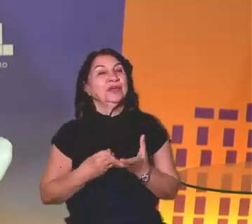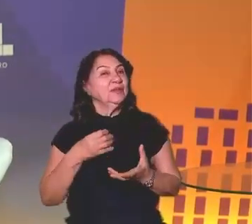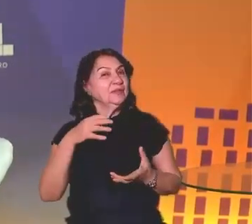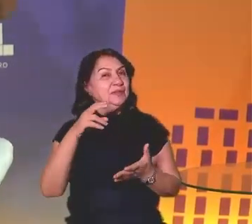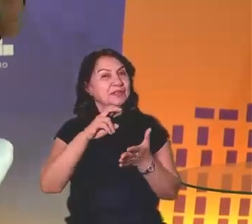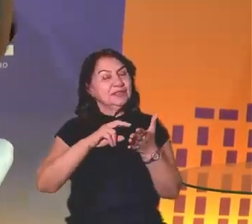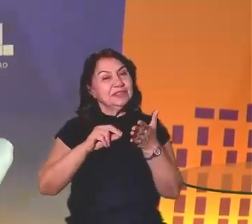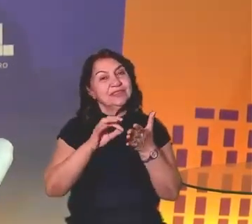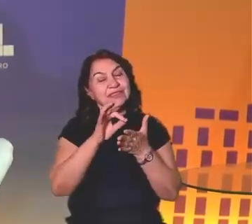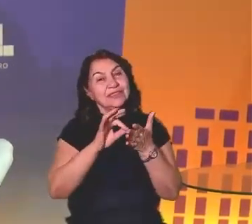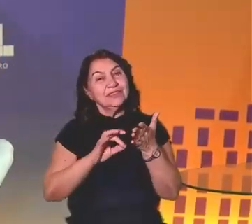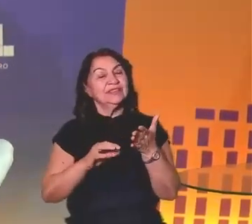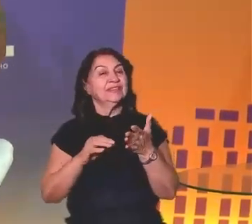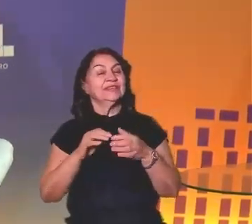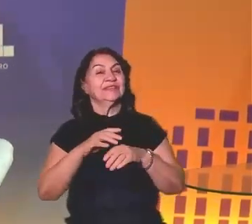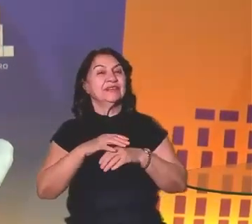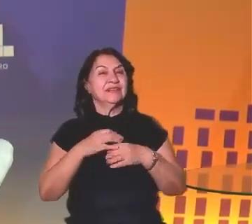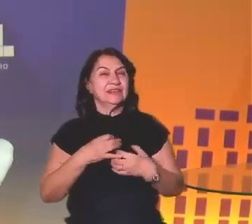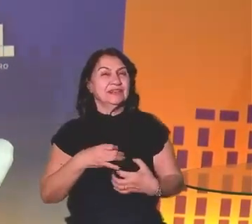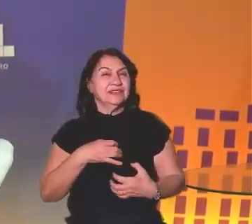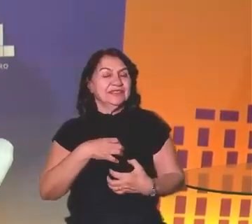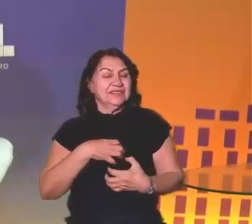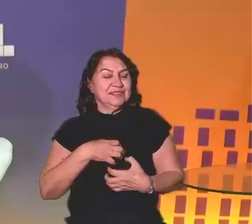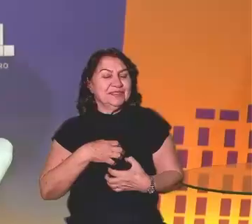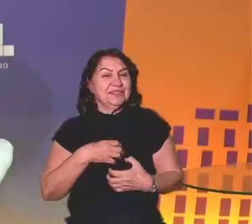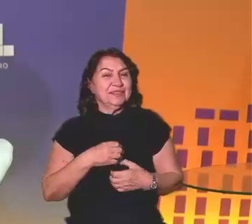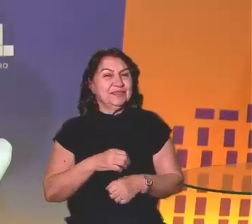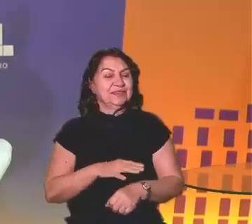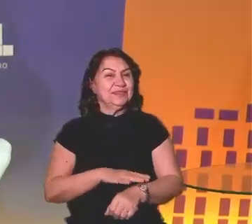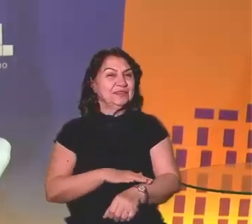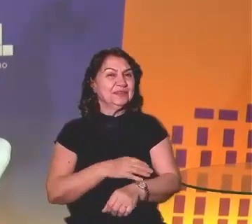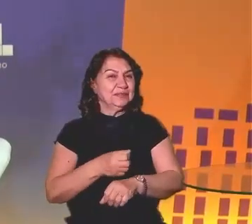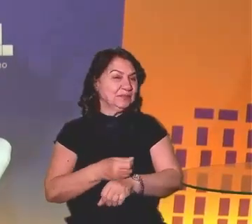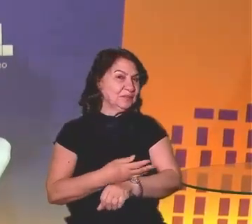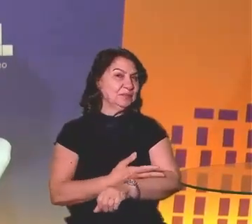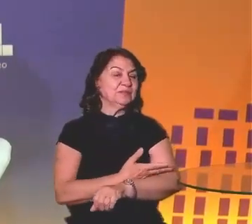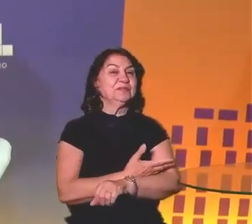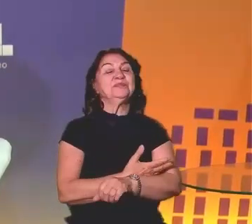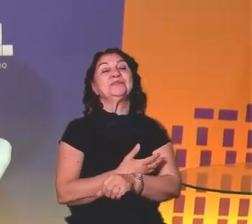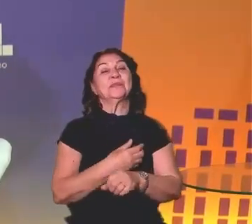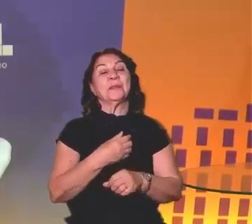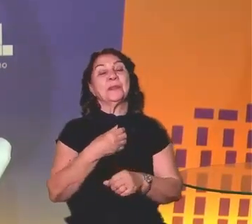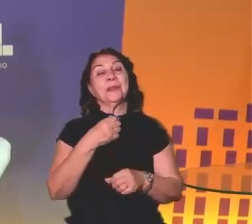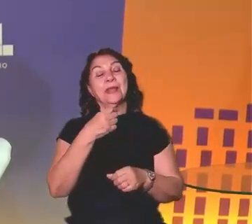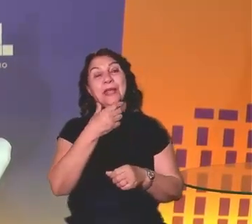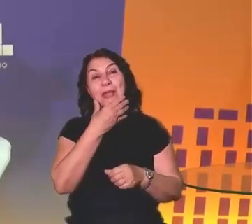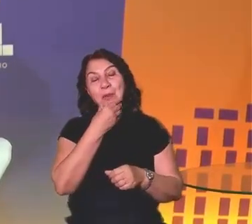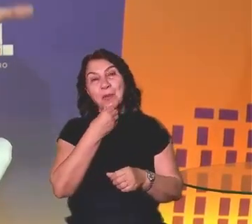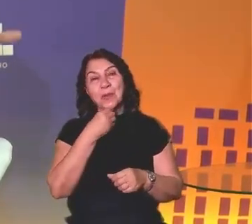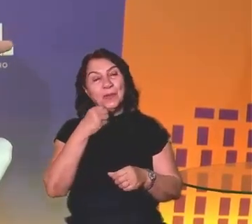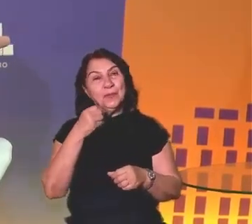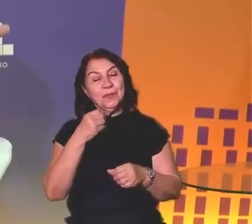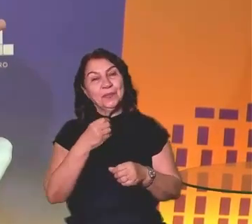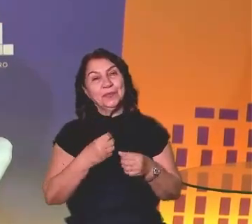tocando ali é uma poesia sensorial, que vai arrepiar, que vai... Então, assim, o poeta é o que cria. O professor pode ser um poeta,